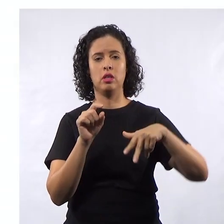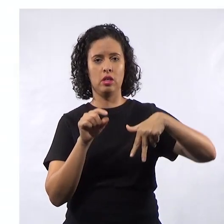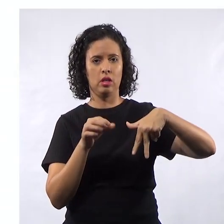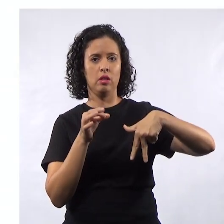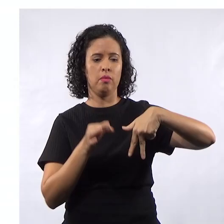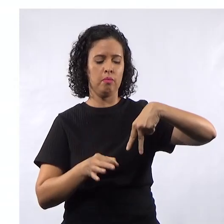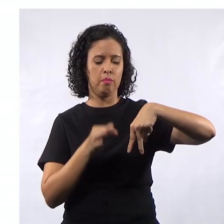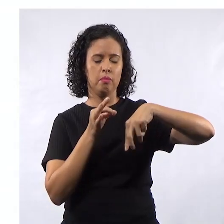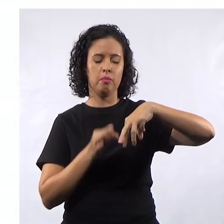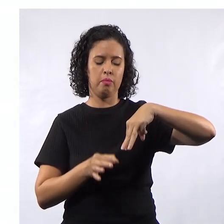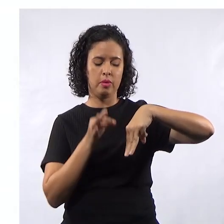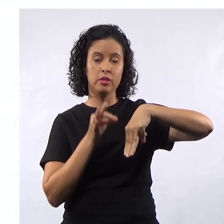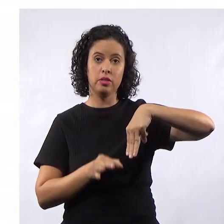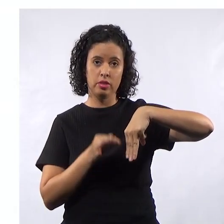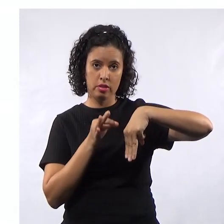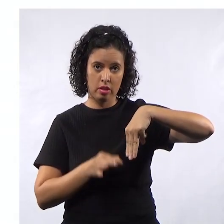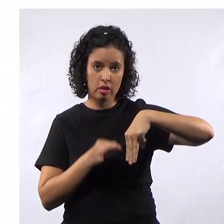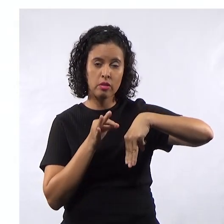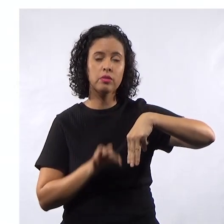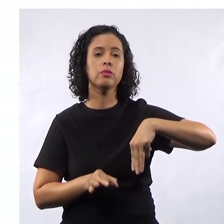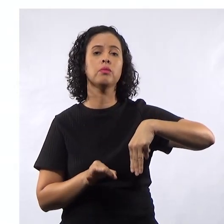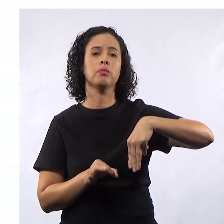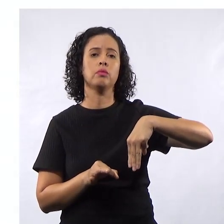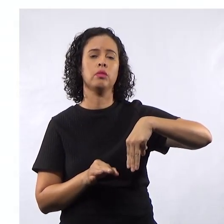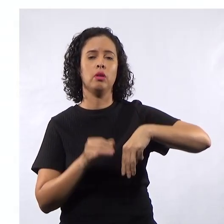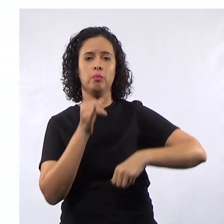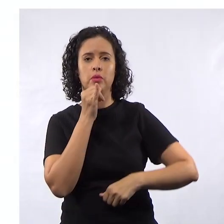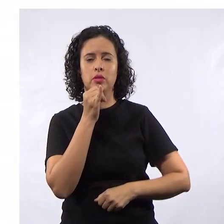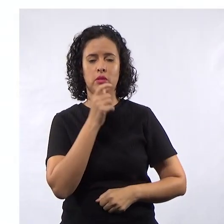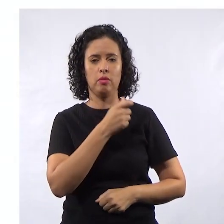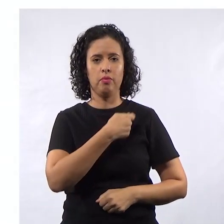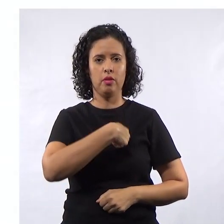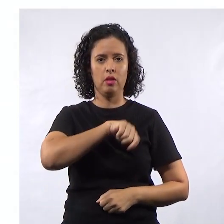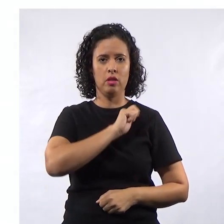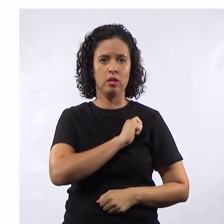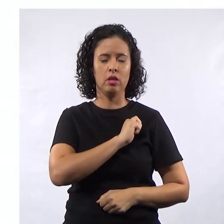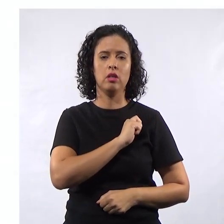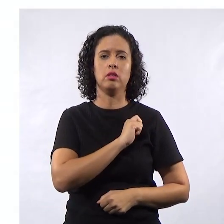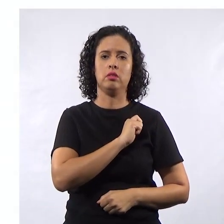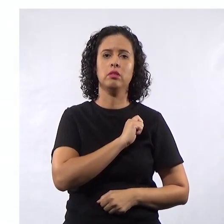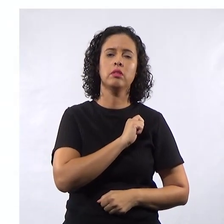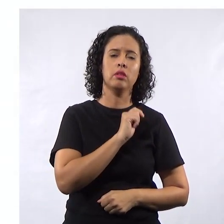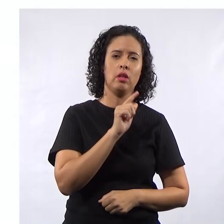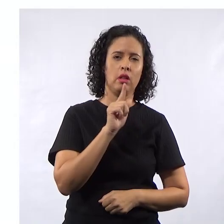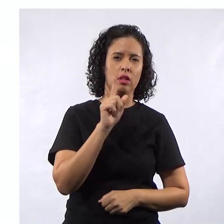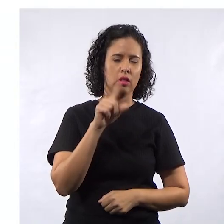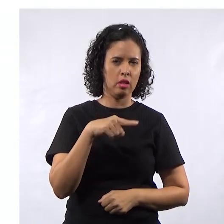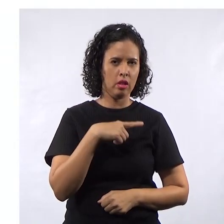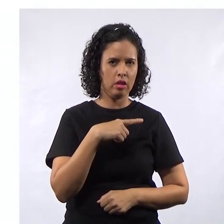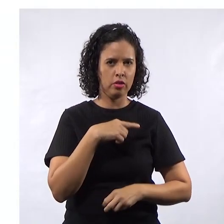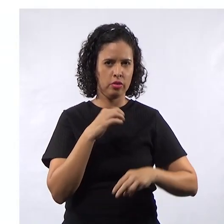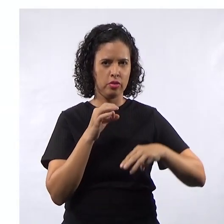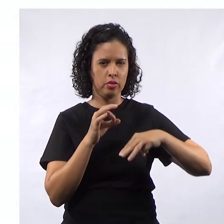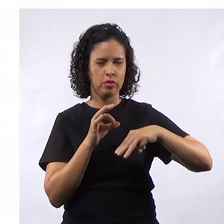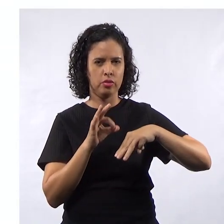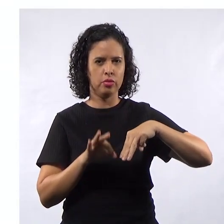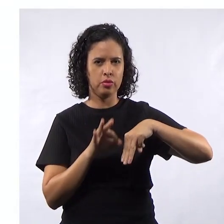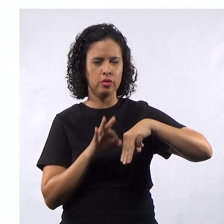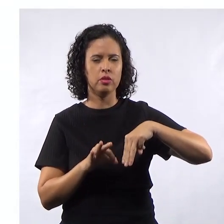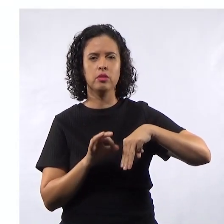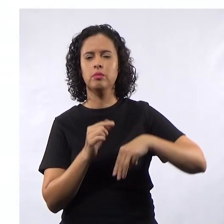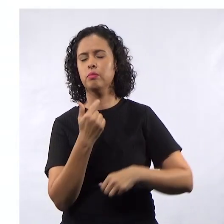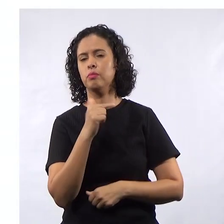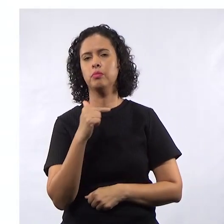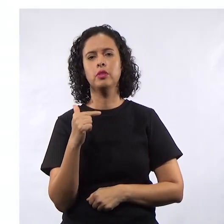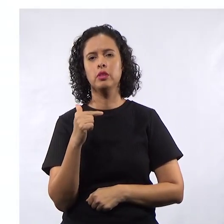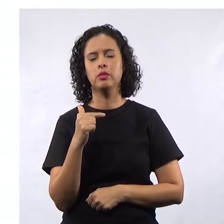os nossos juízes, né? Não podemos falar aqui, por exemplo, que um delegado de polícia tem jurisdição. Não, o delegado de polícia não tem jurisdição